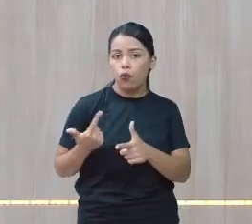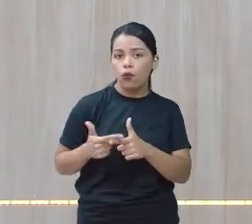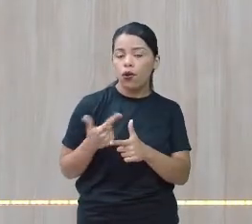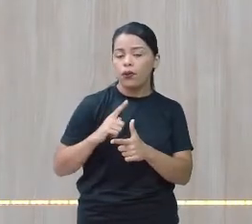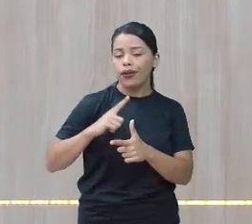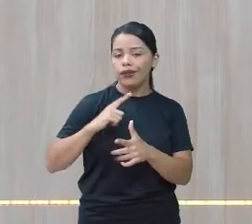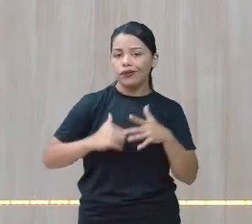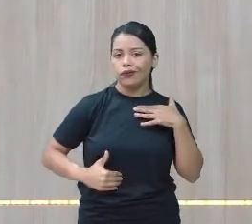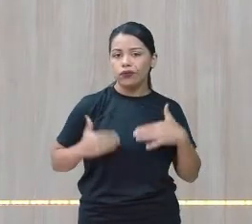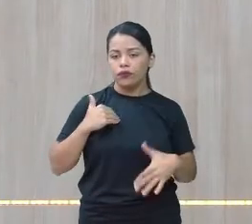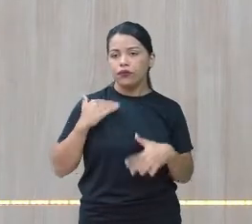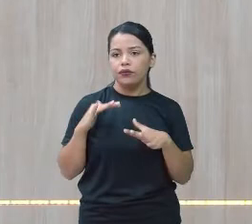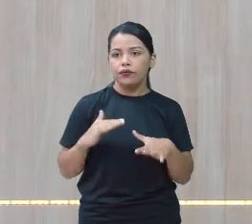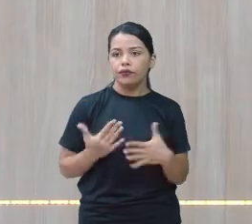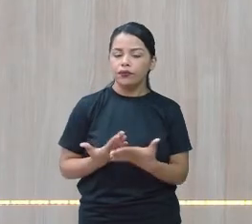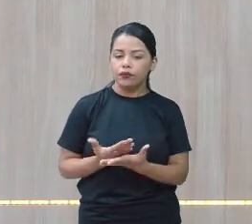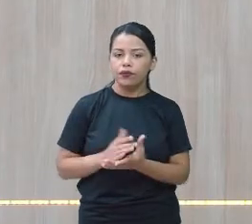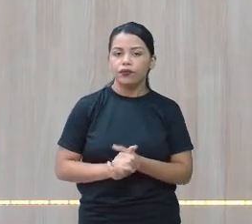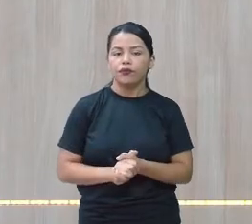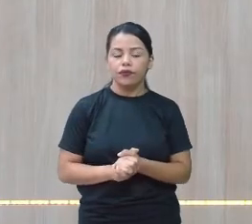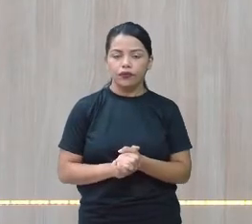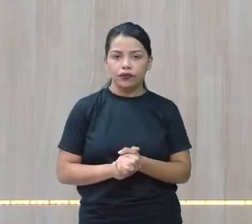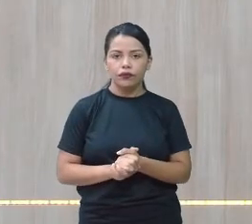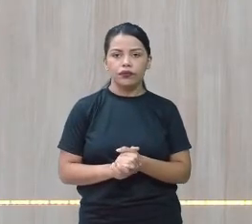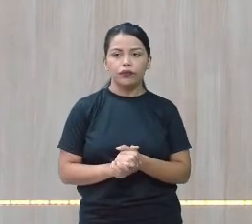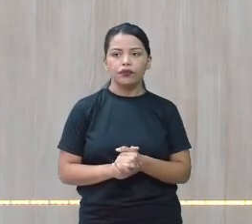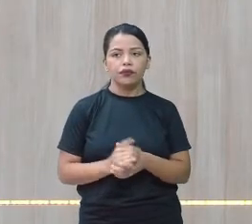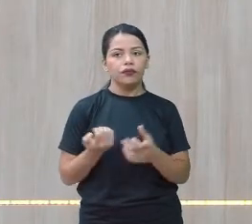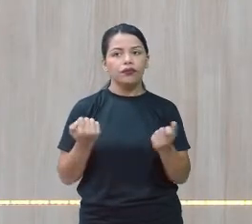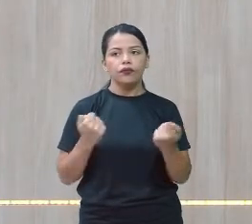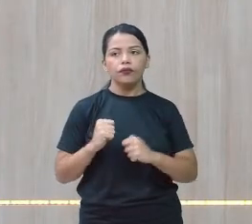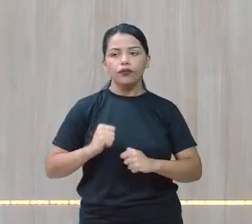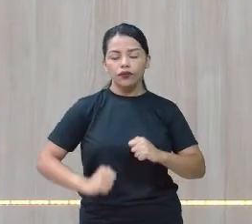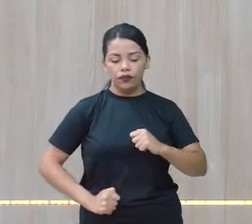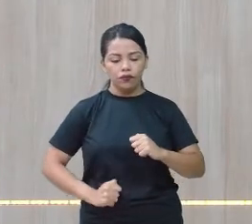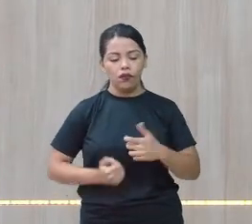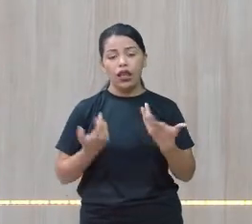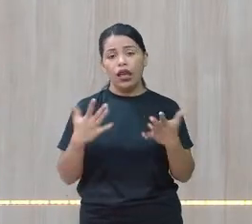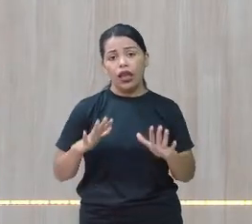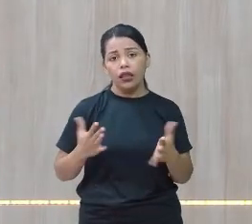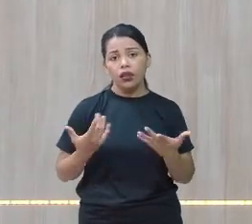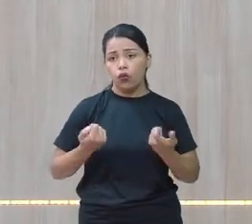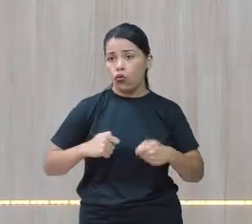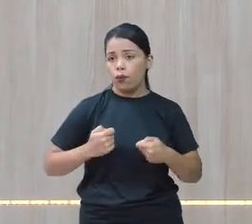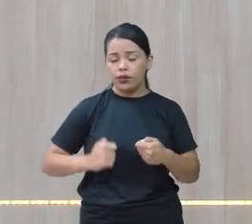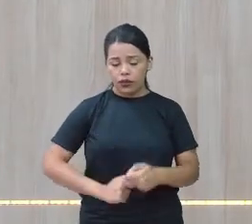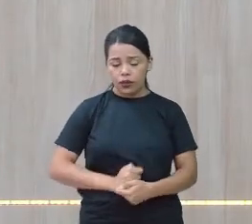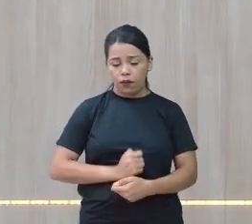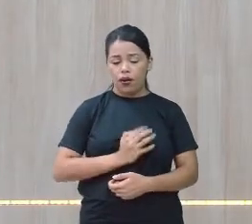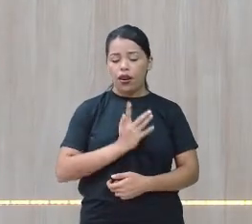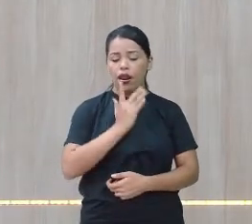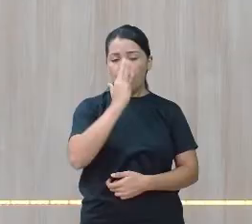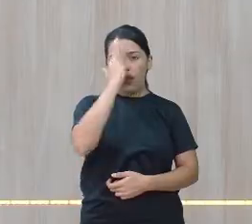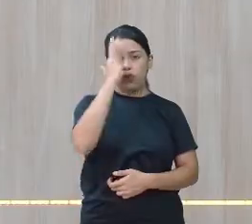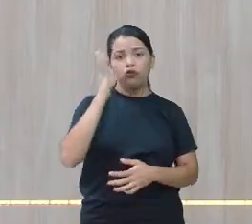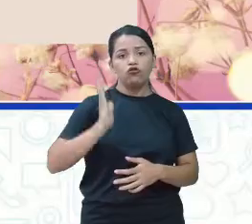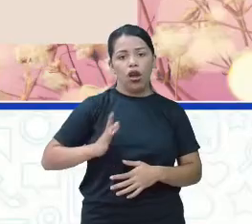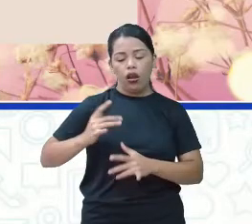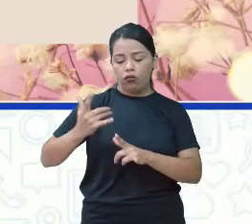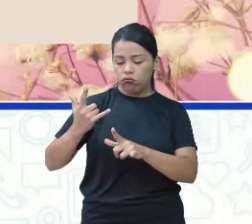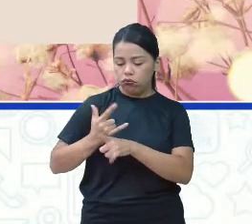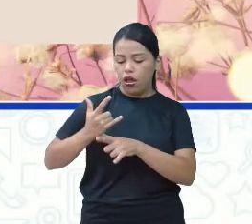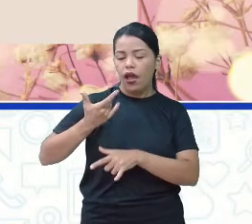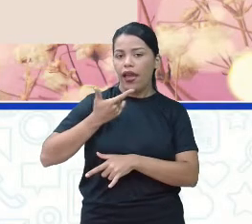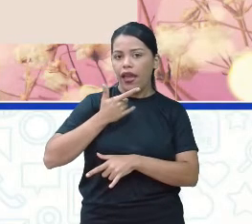sem precisar. Eu não posso resolver isso sem precisar de chamar o encéfalo. O que é que nós temos mais? Olha, dentre os